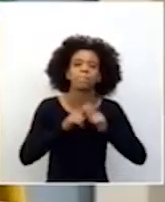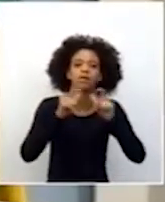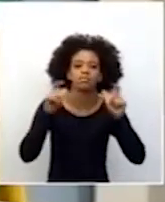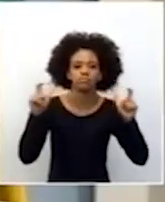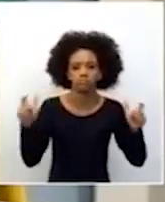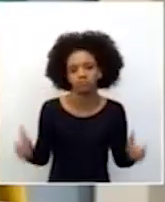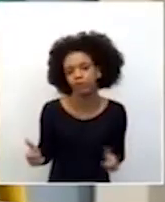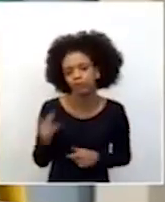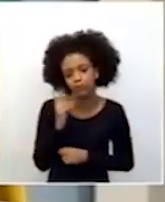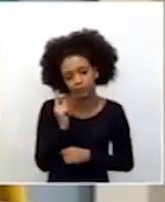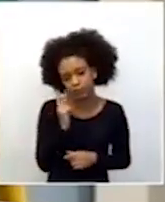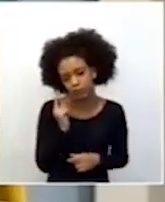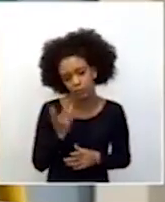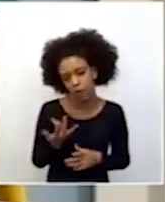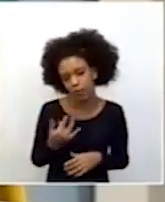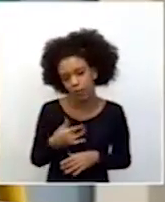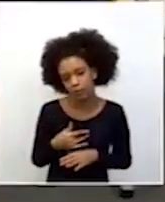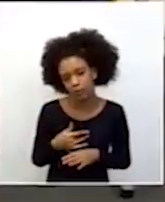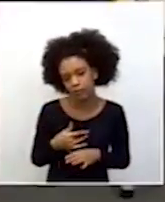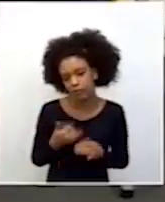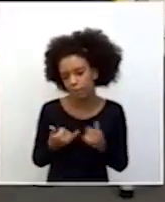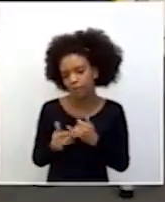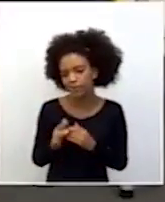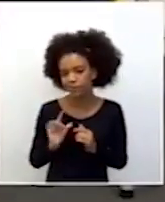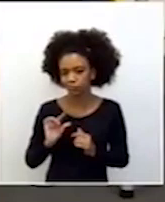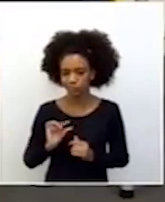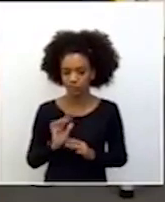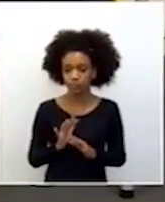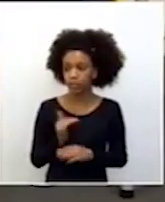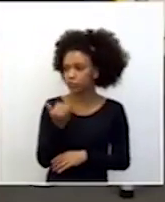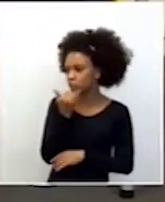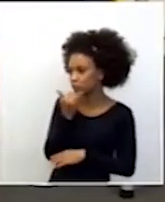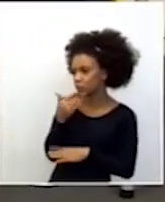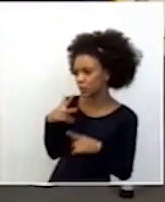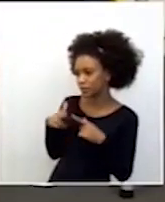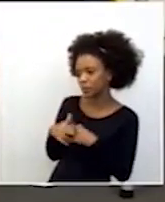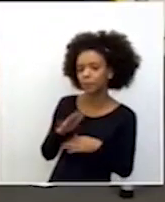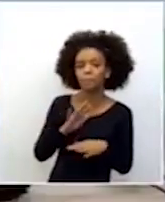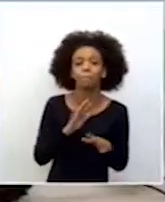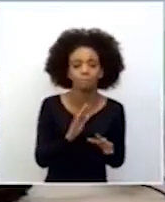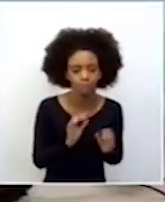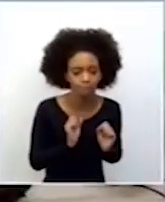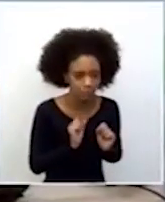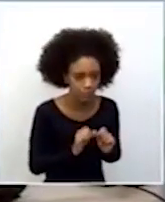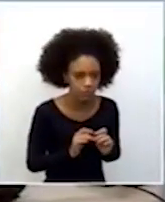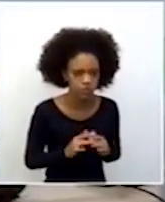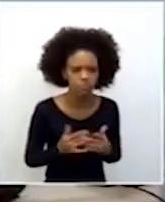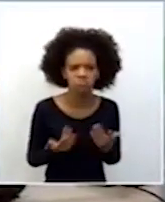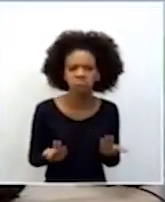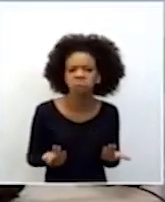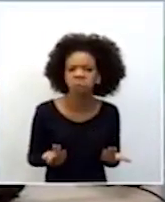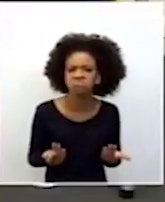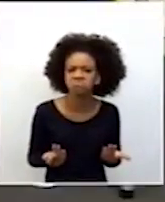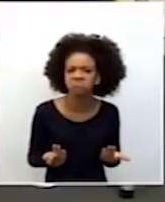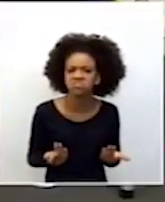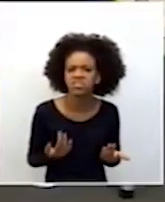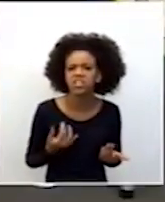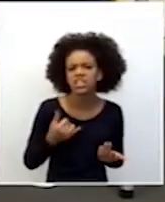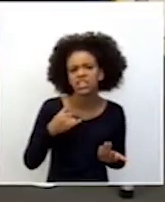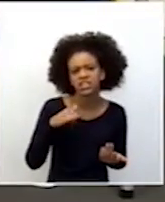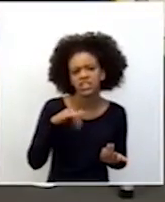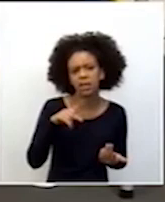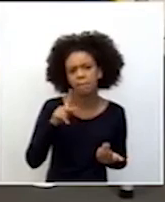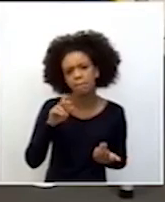que normalmente parecia ser. A Júlia pergunta, desculpe interromper. Pode interromper. Hipérbole? Interrogação.